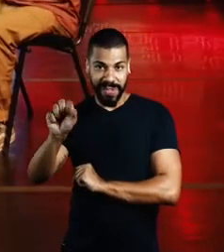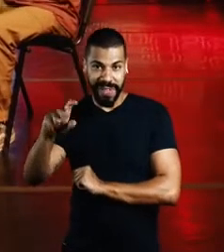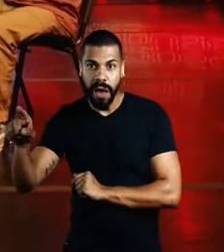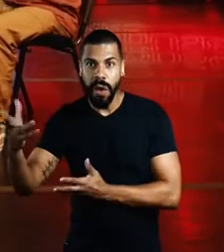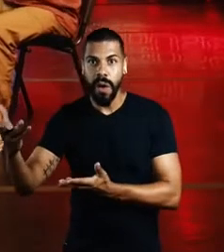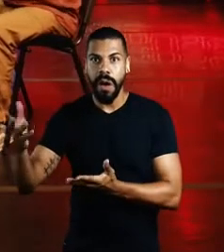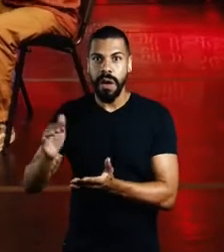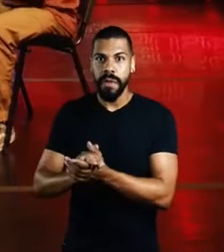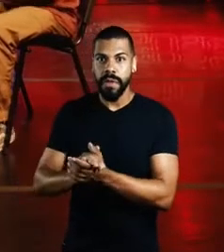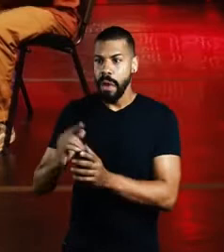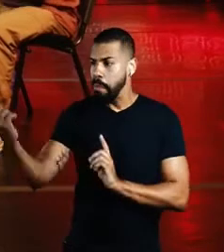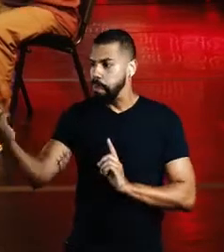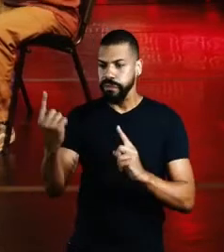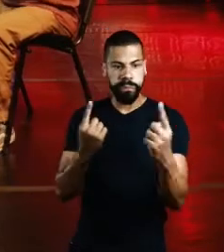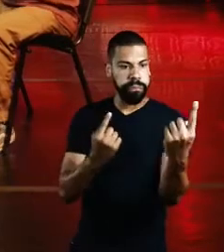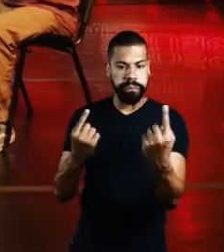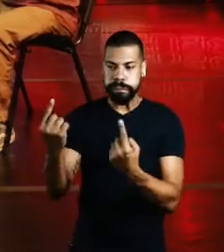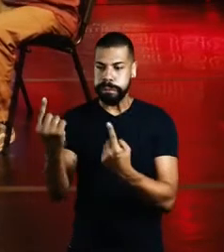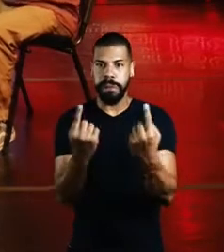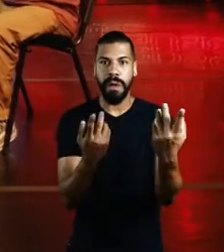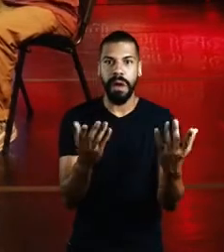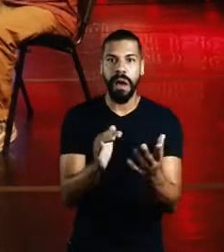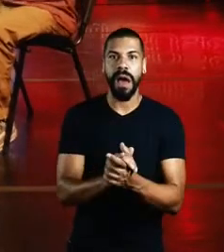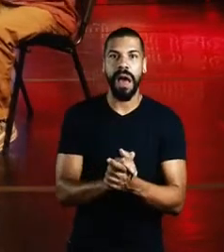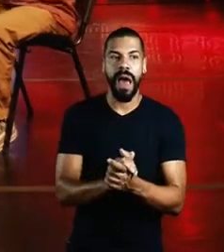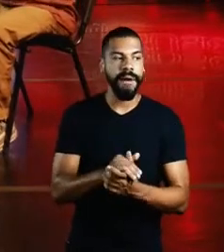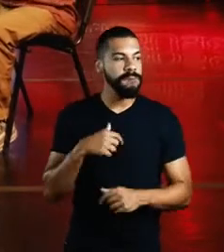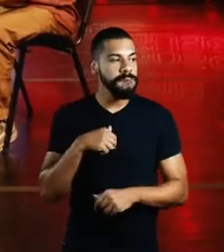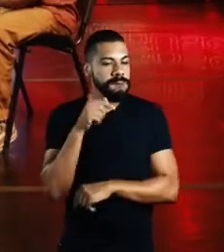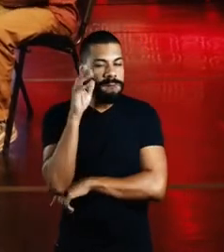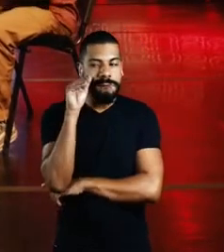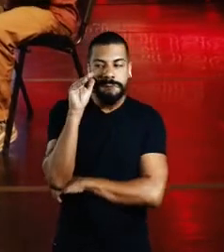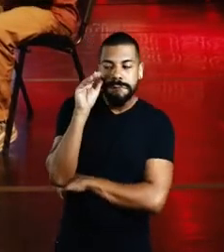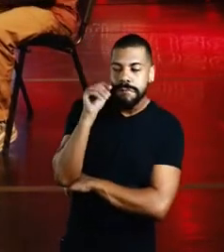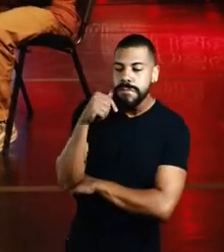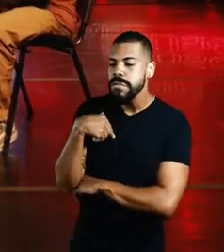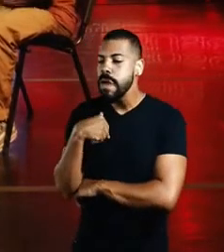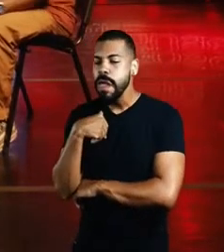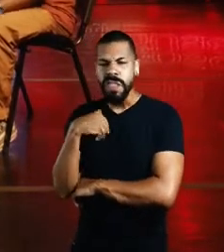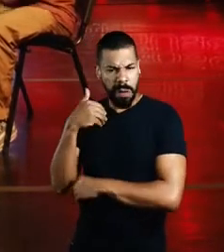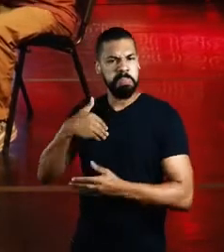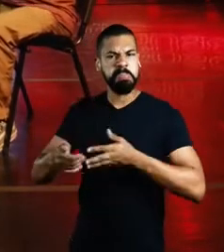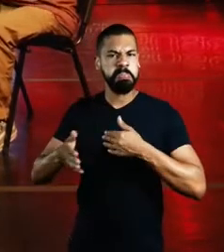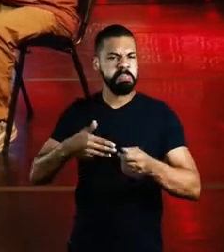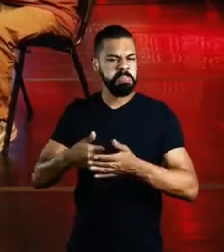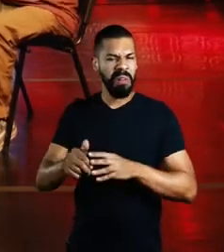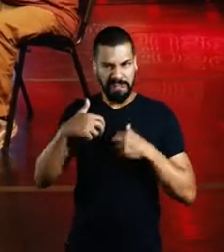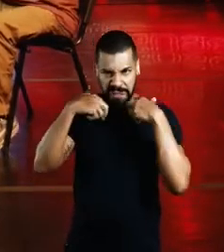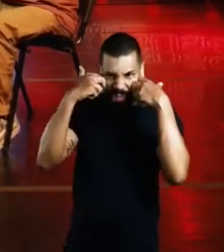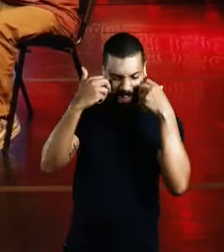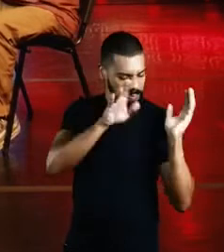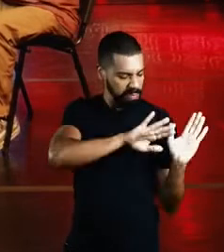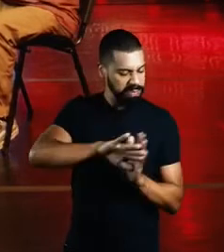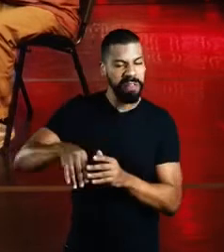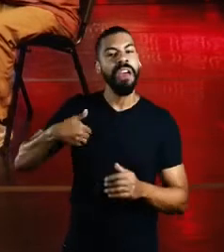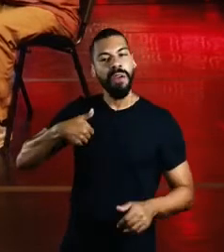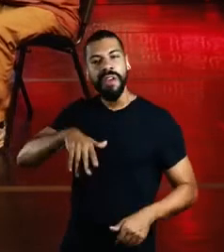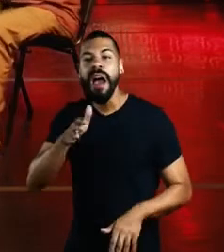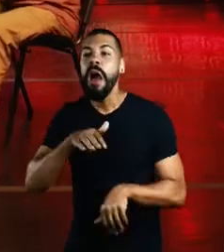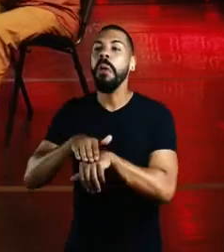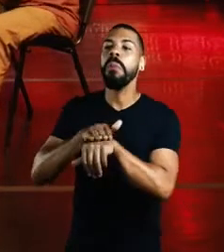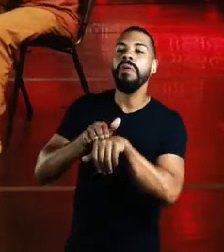via todo mundo saindo. Alguns que davam curiosidade, ia lá, trocava ideia na cara dura. Antes disso, do teatro,